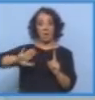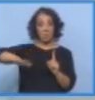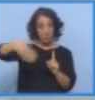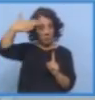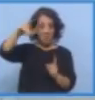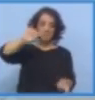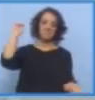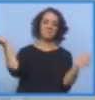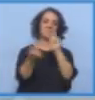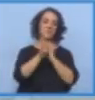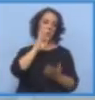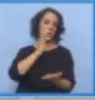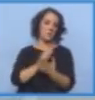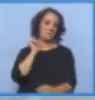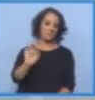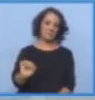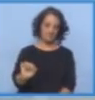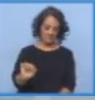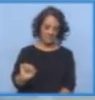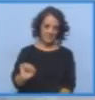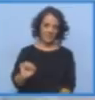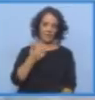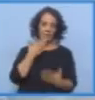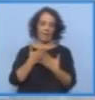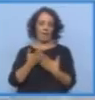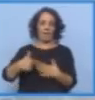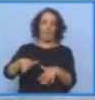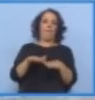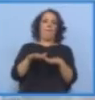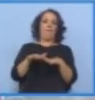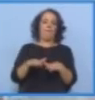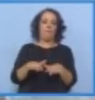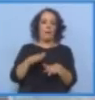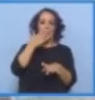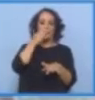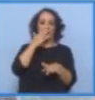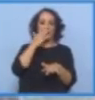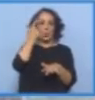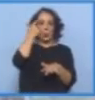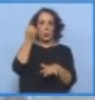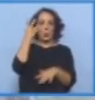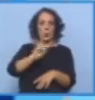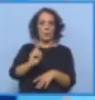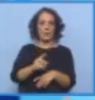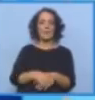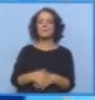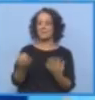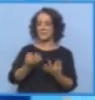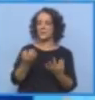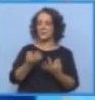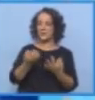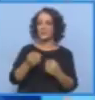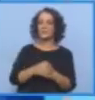último de todos, e que continua a desconcertar, a ser incompreensível, não é? Eu julgo que sim, as nossas